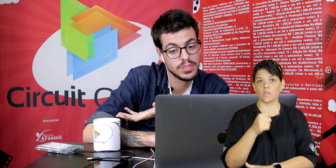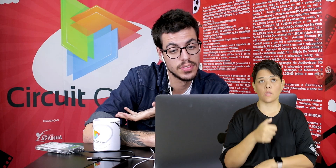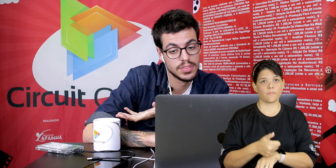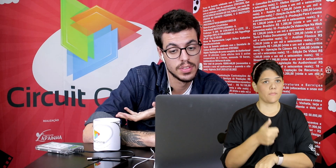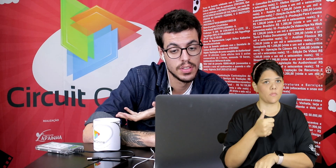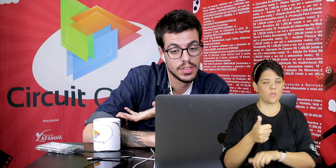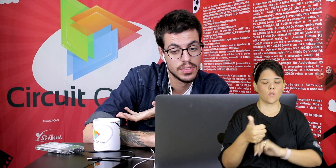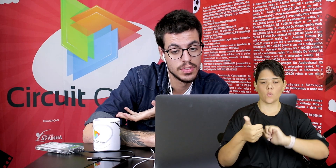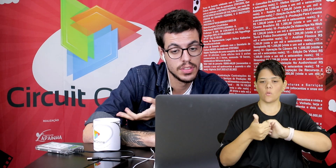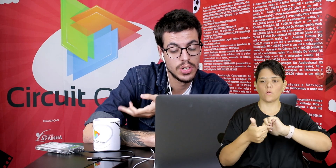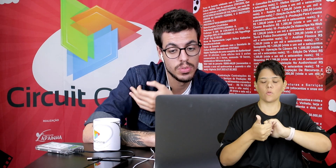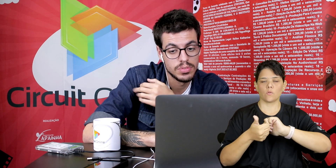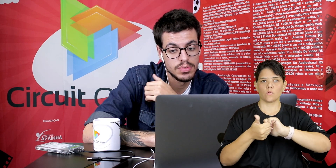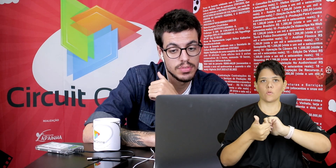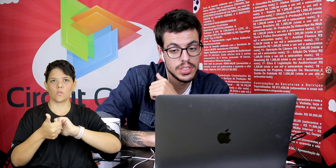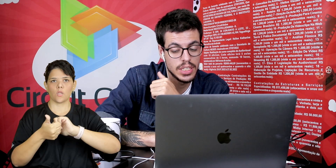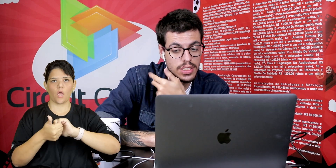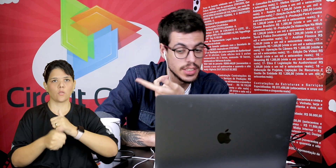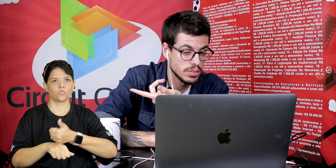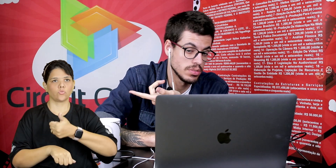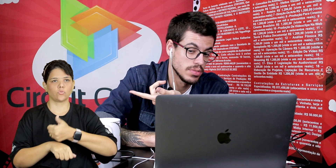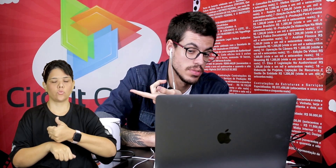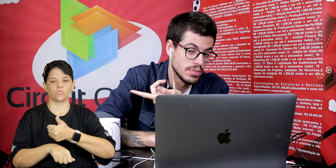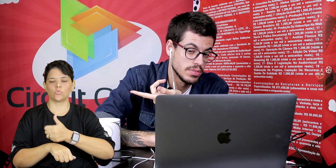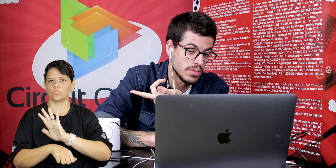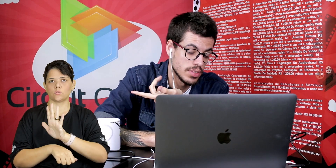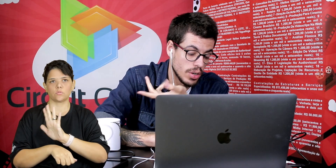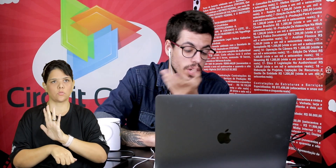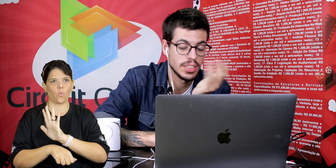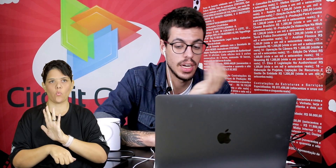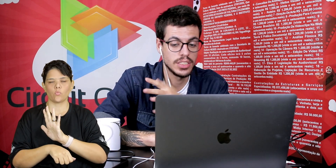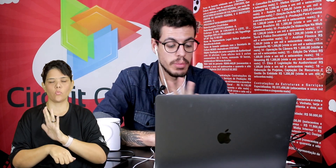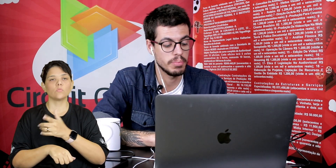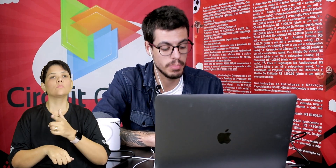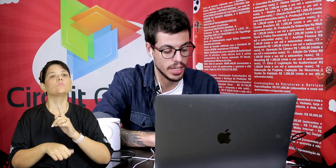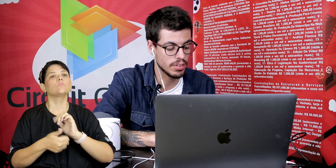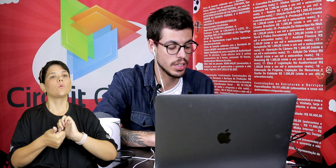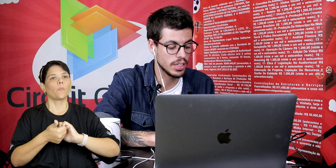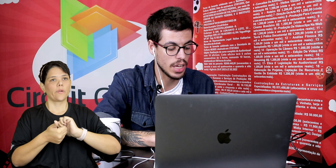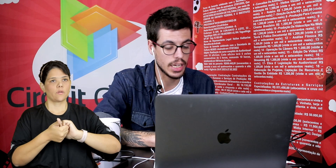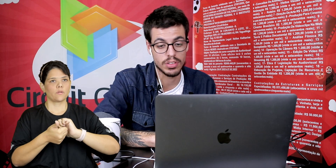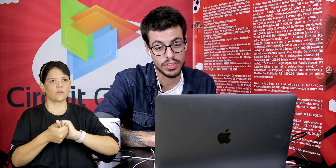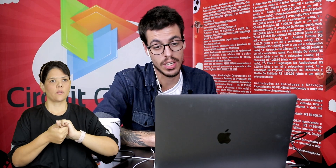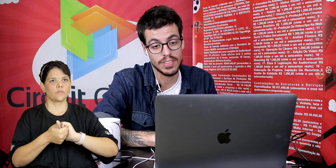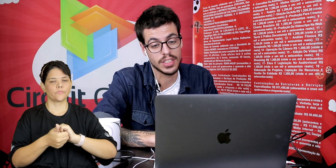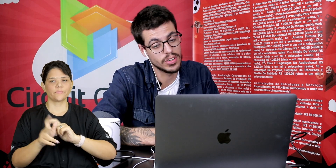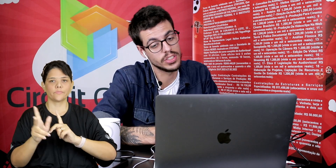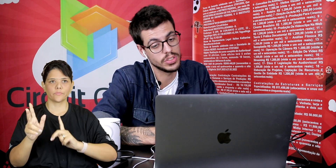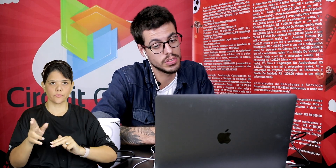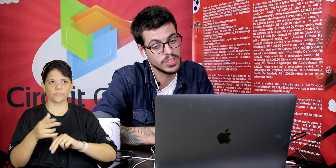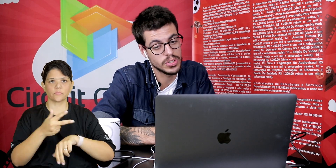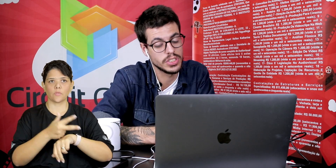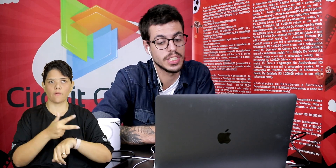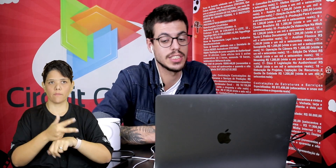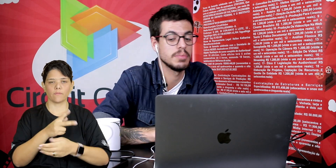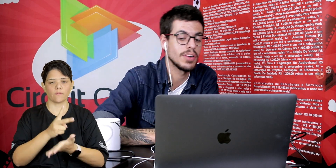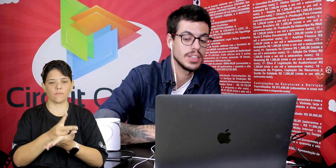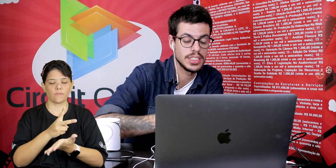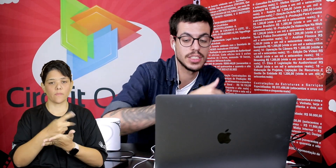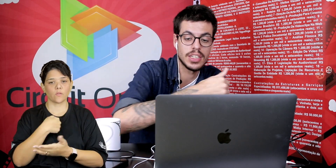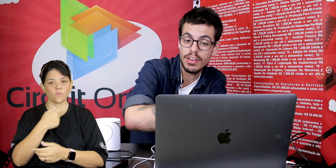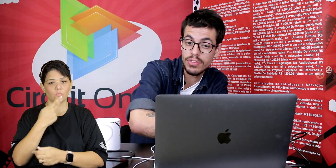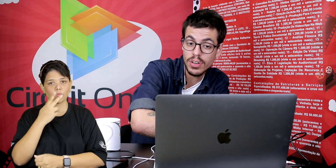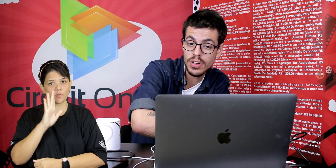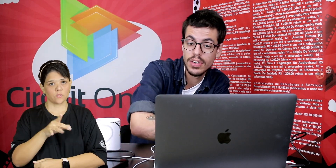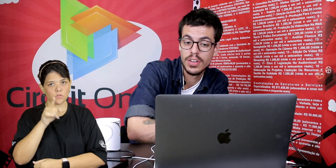vídeo. Não tem isso. A qualidade é meio que aquilo que foi gravado, que é o que a gente conversou. A gente tem que saber a